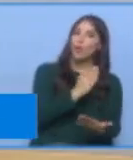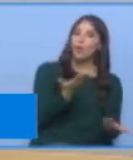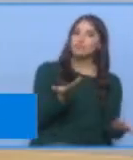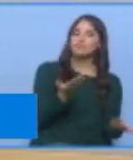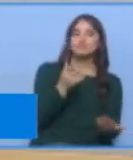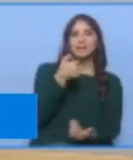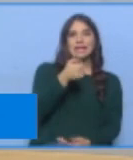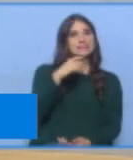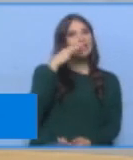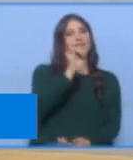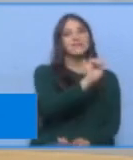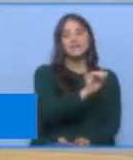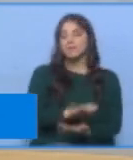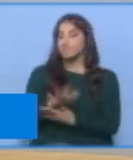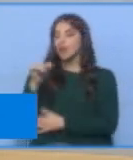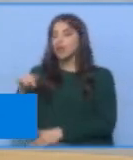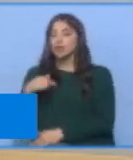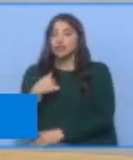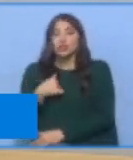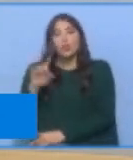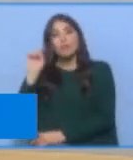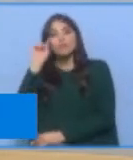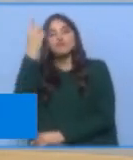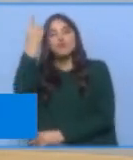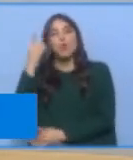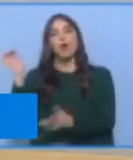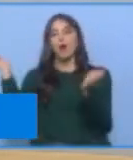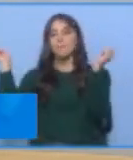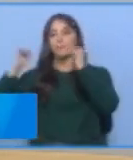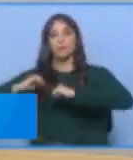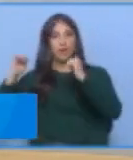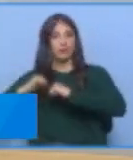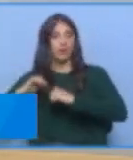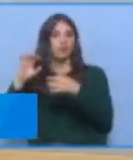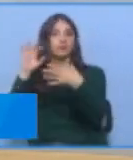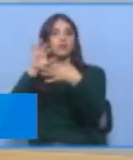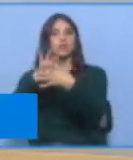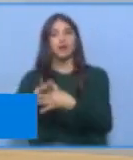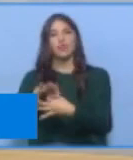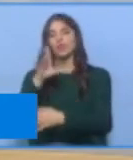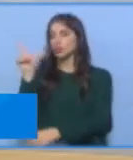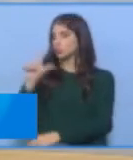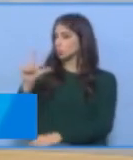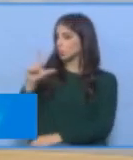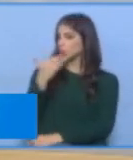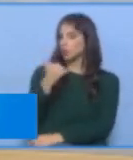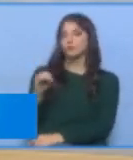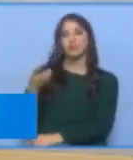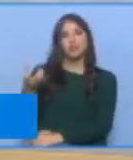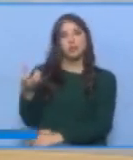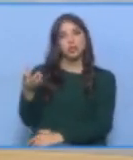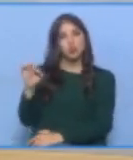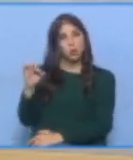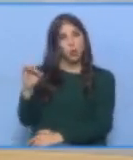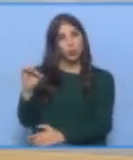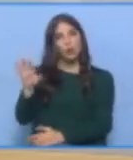Descobria quando foram aprovadas as virtudes heroicas, o decreto das virtudes heroicas. Em julho de 2018, o Papa Francisco